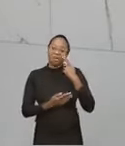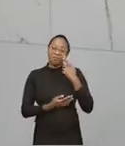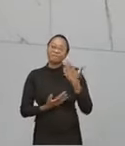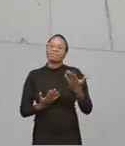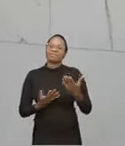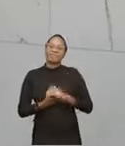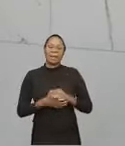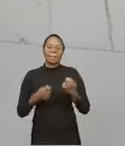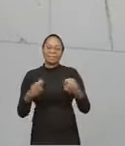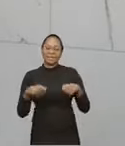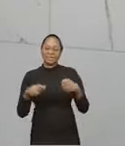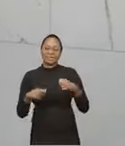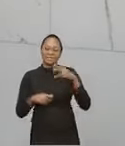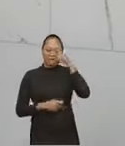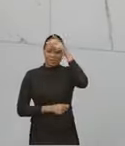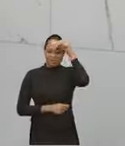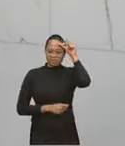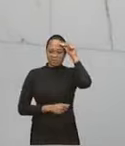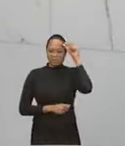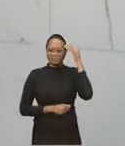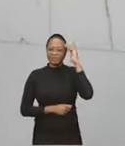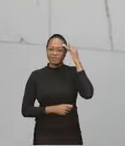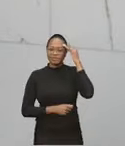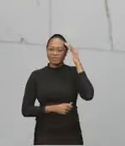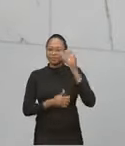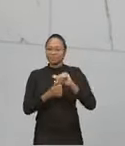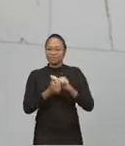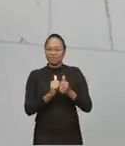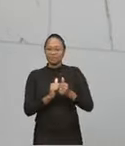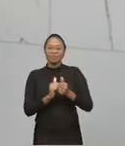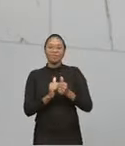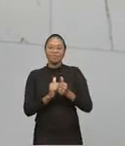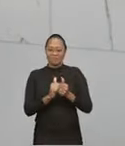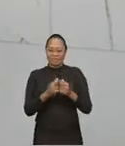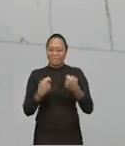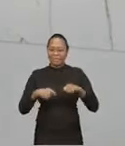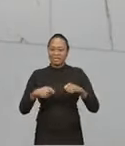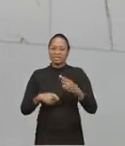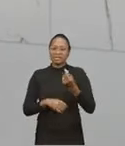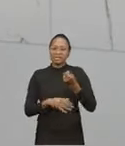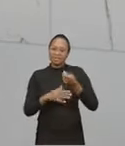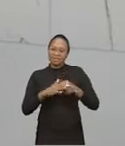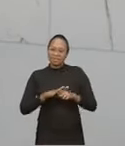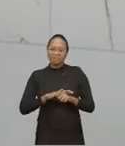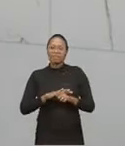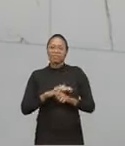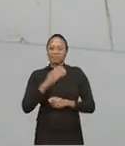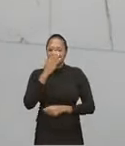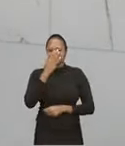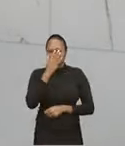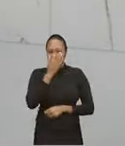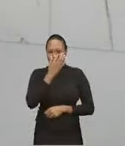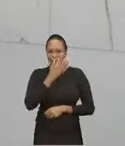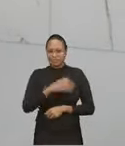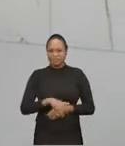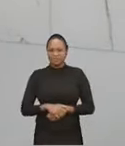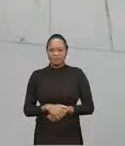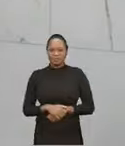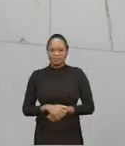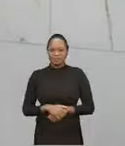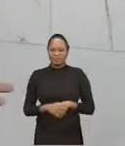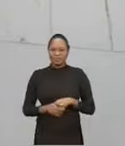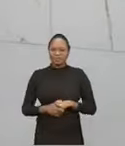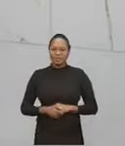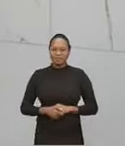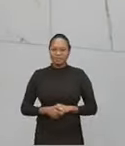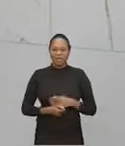precisa que o prefeito entenda que o esporte tem que ter investimento, nosso amigo vereador Niltinho, para que a gente, de fato,